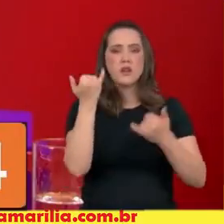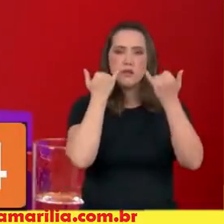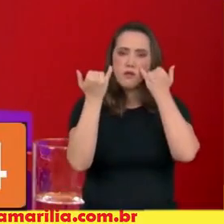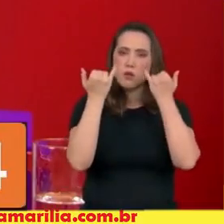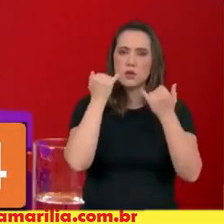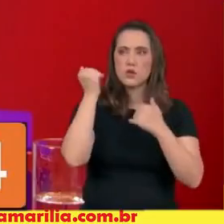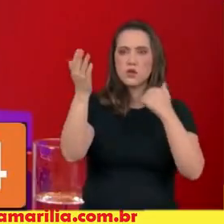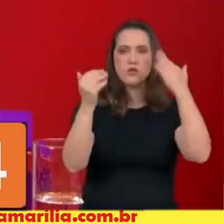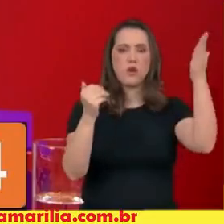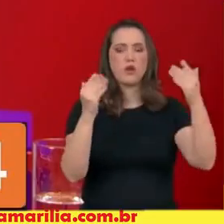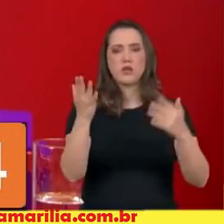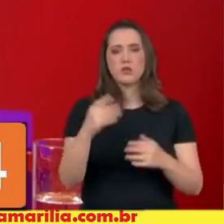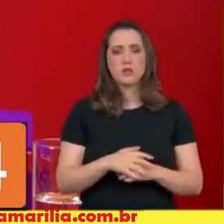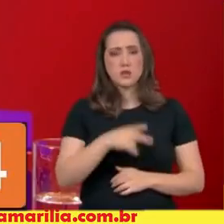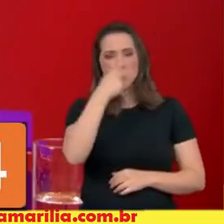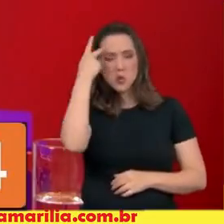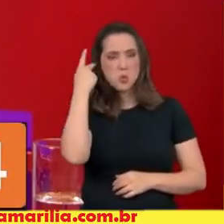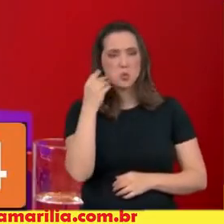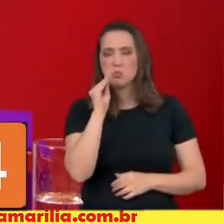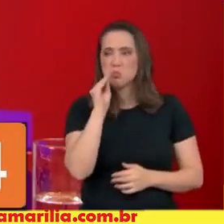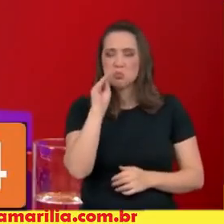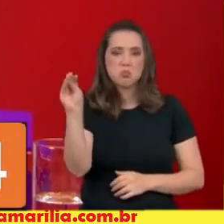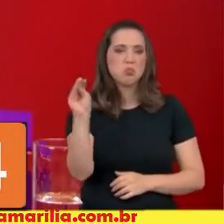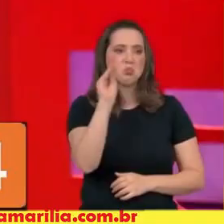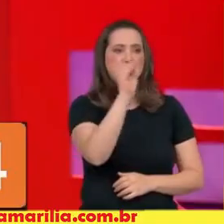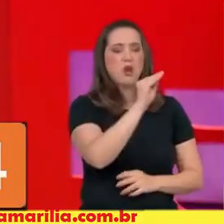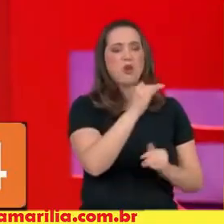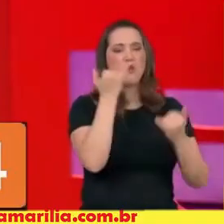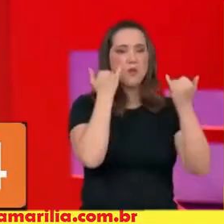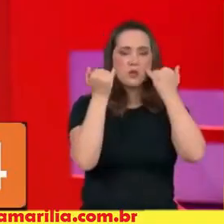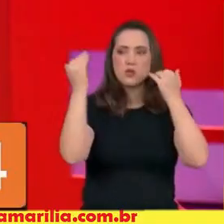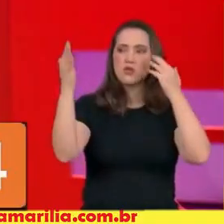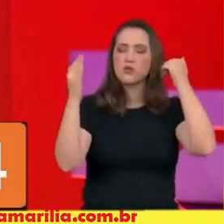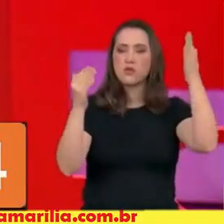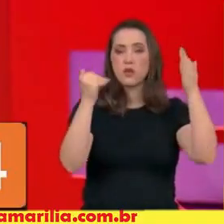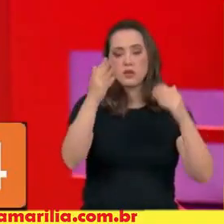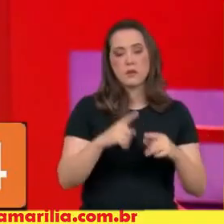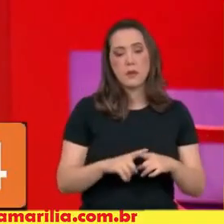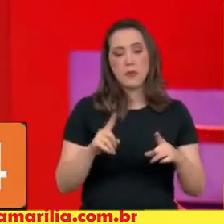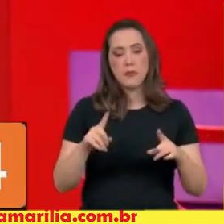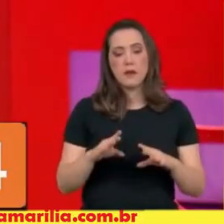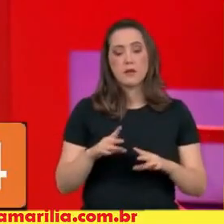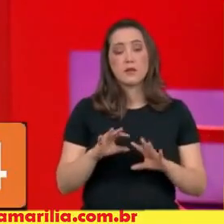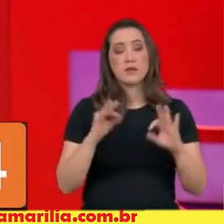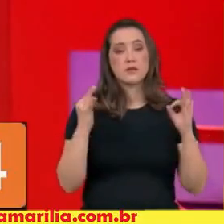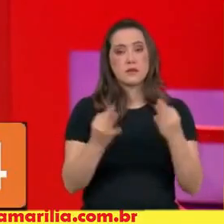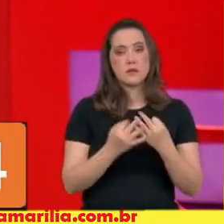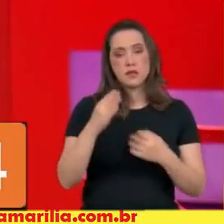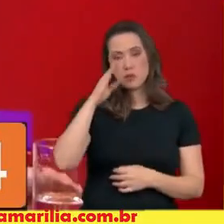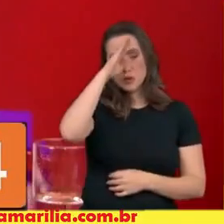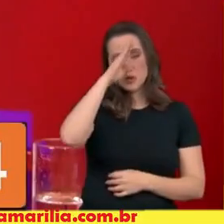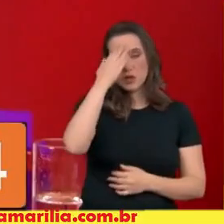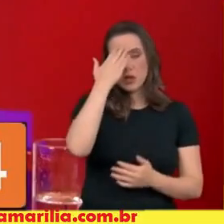Brasil. Claro. A grande maioria das pessoas realmente não liga. Mas, uma grande aposta da família Bolsonaro não